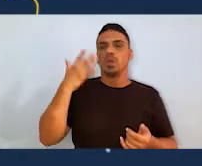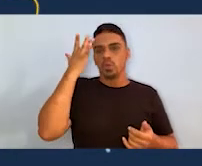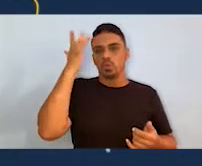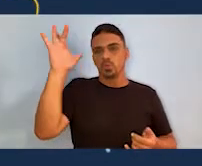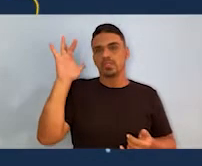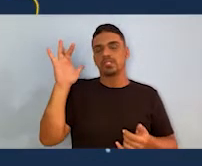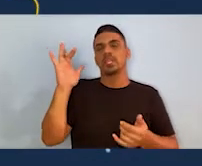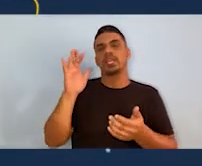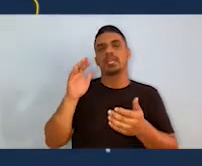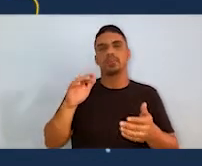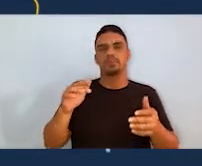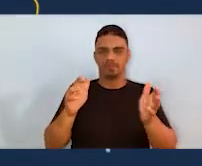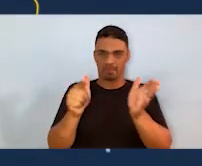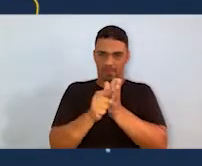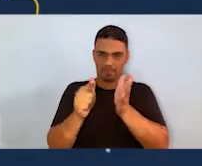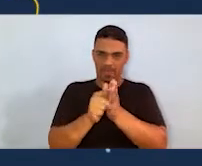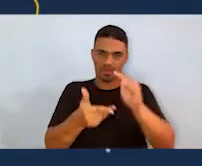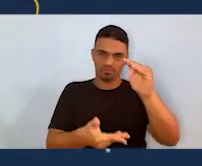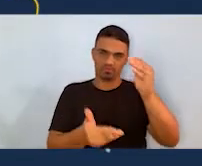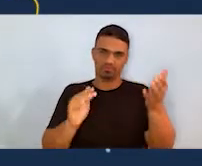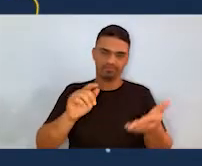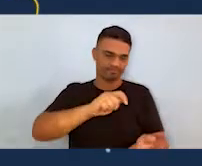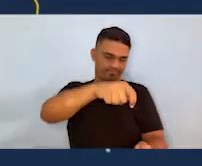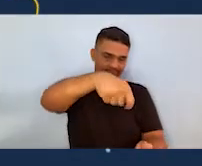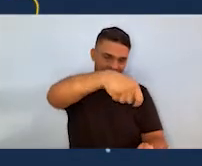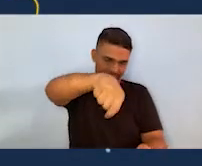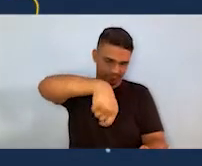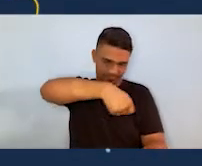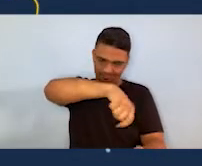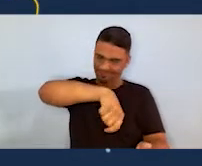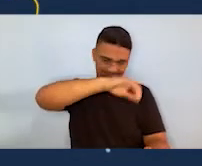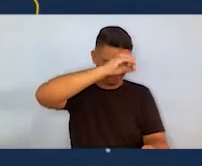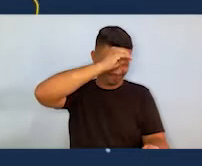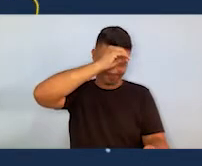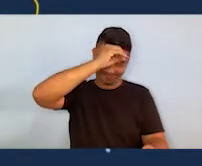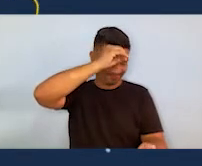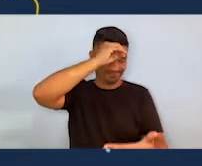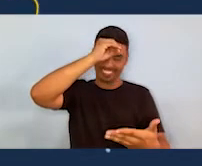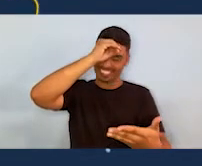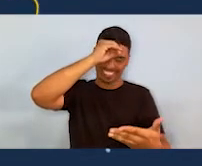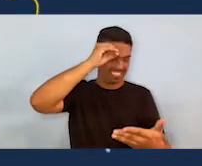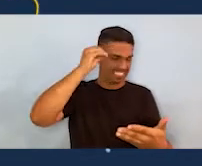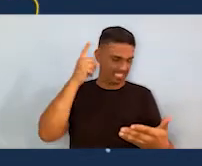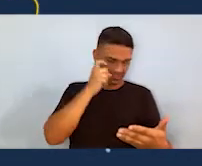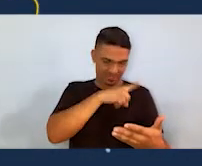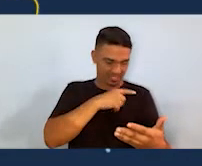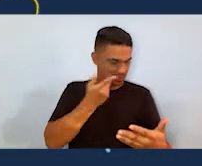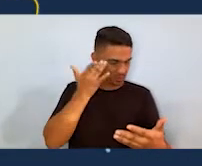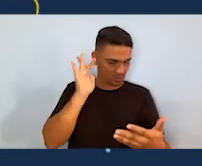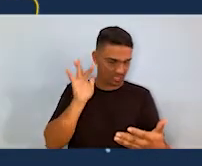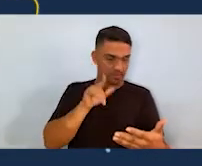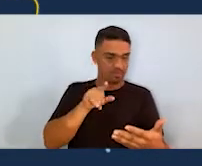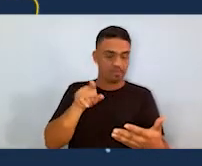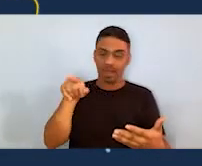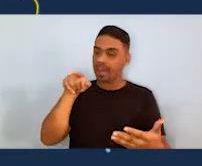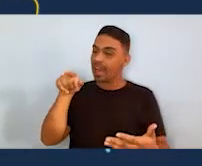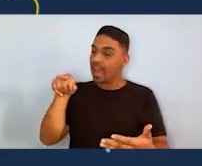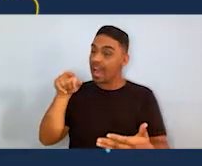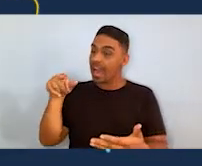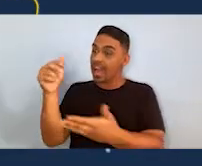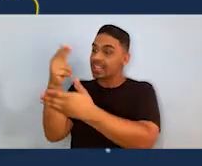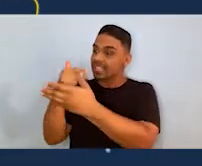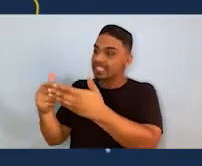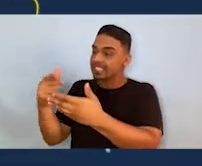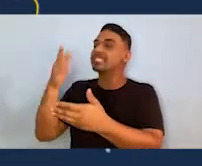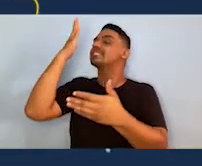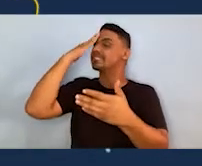não saber desenhar no papel, mas saber fazer, saber como funciona um desenho, como